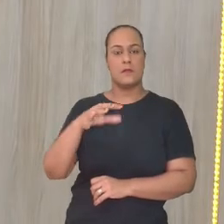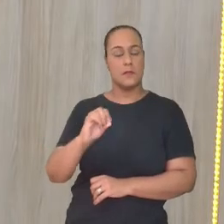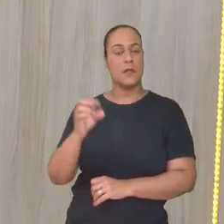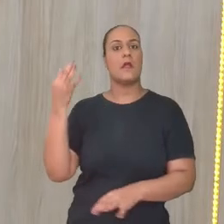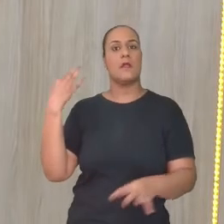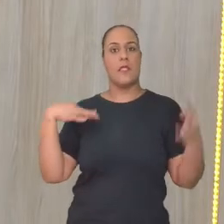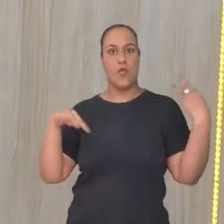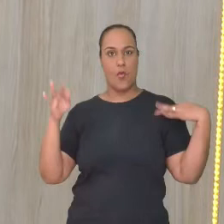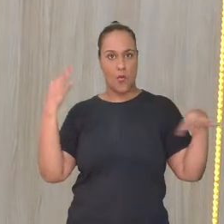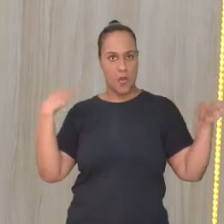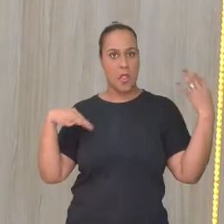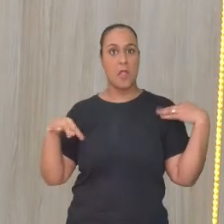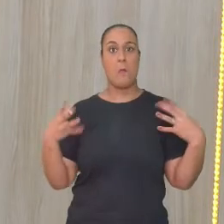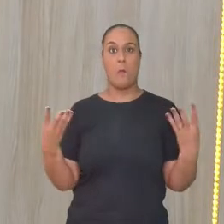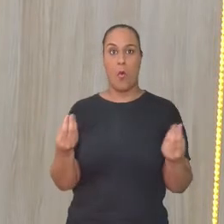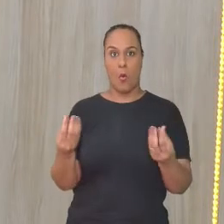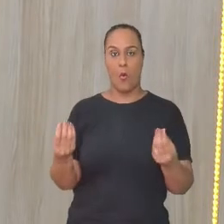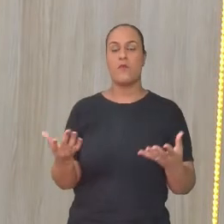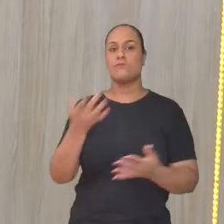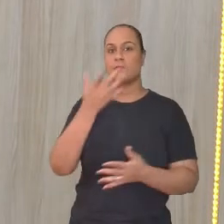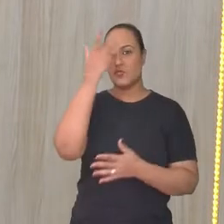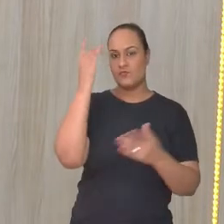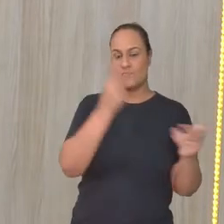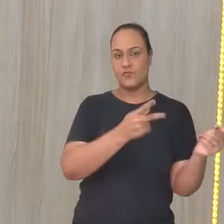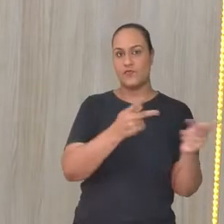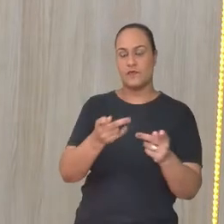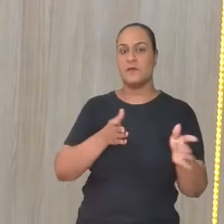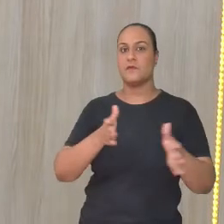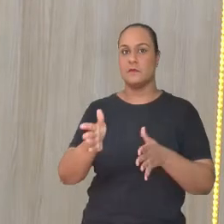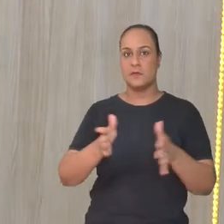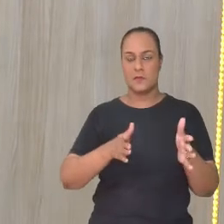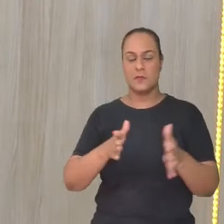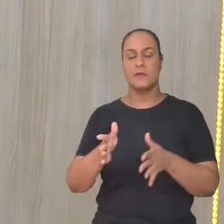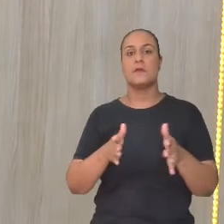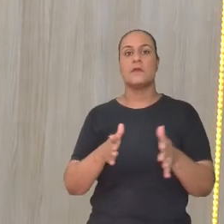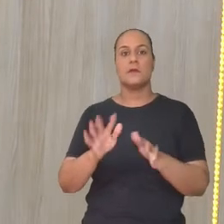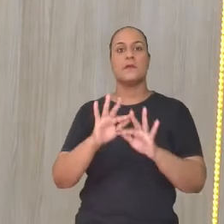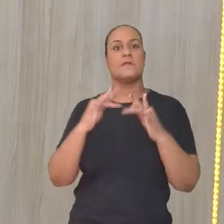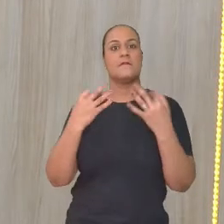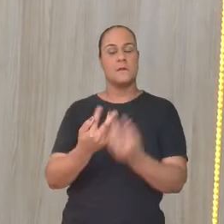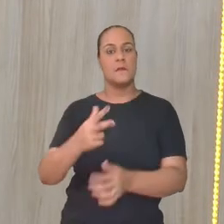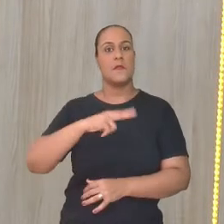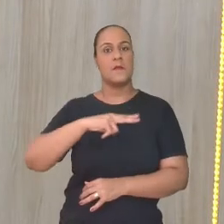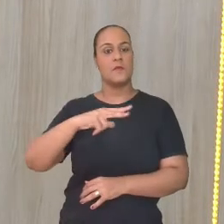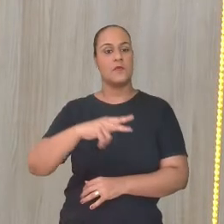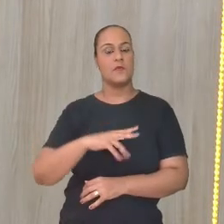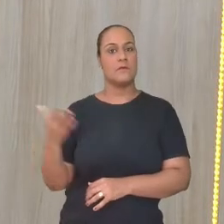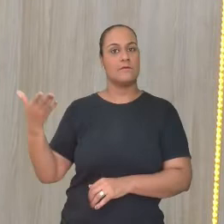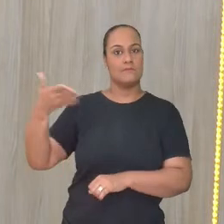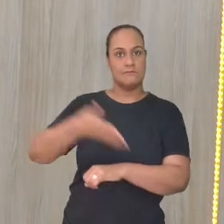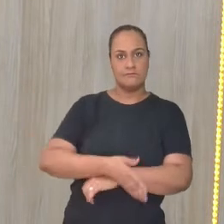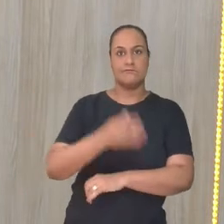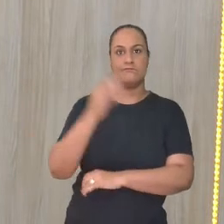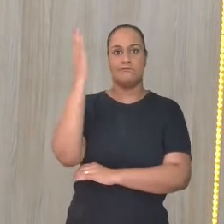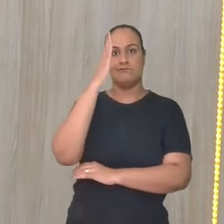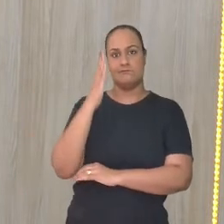na cidade do Rio de Janeiro, e foi num período da vinda, né, da família real para cá que